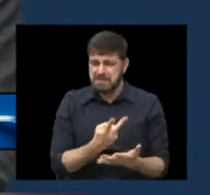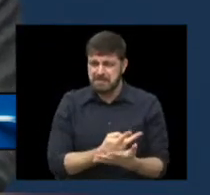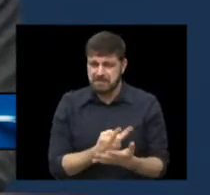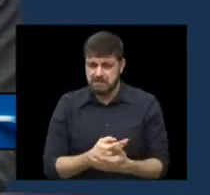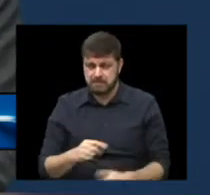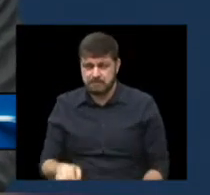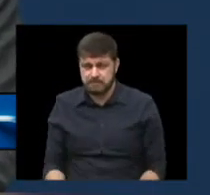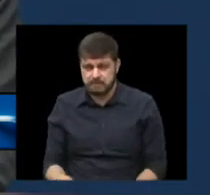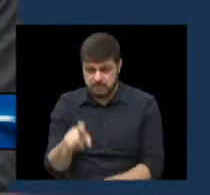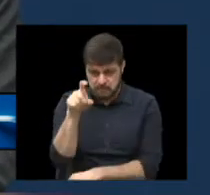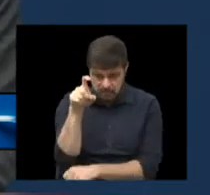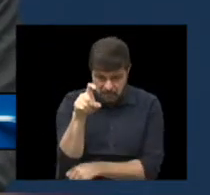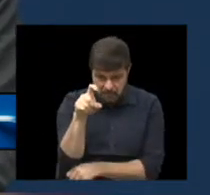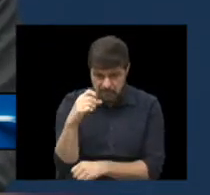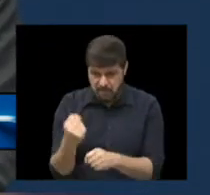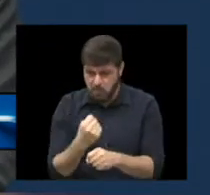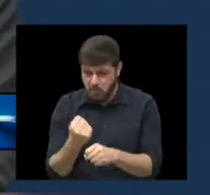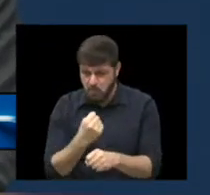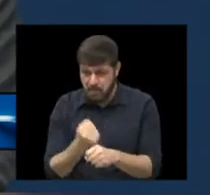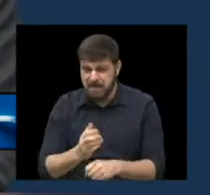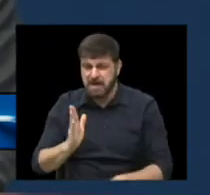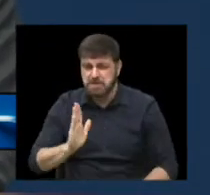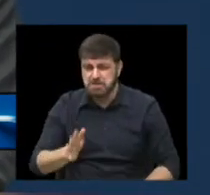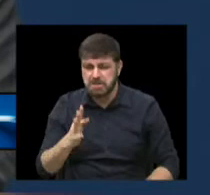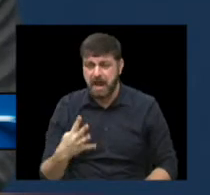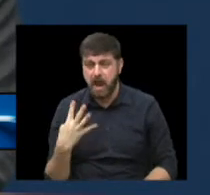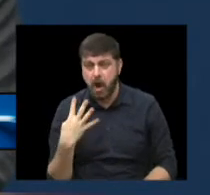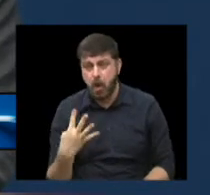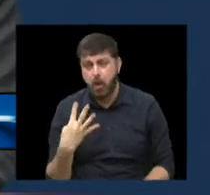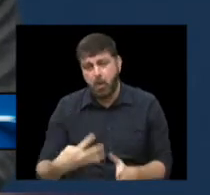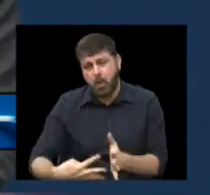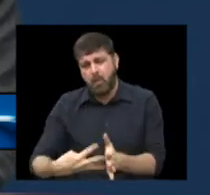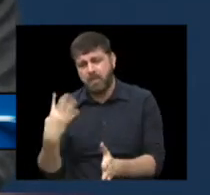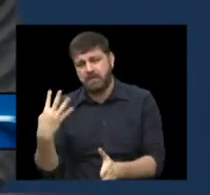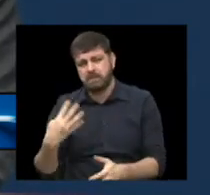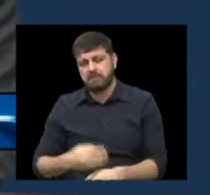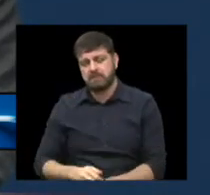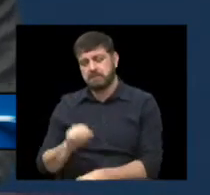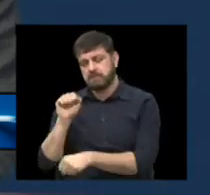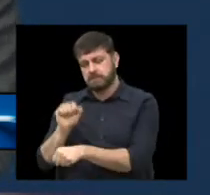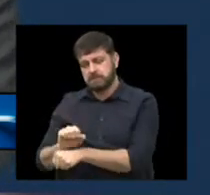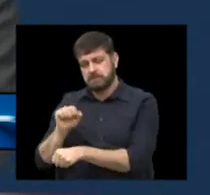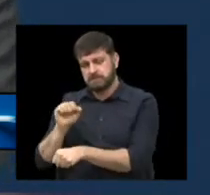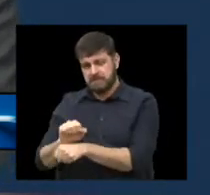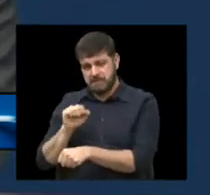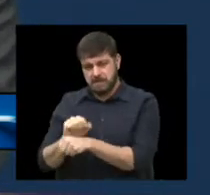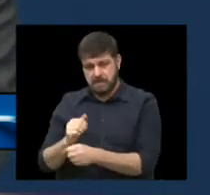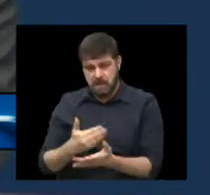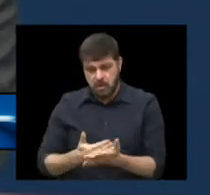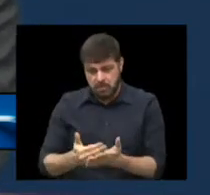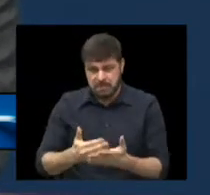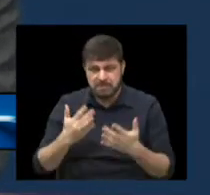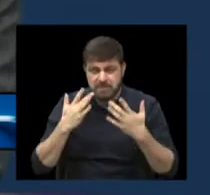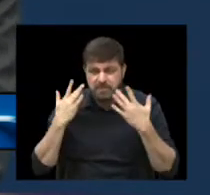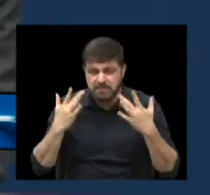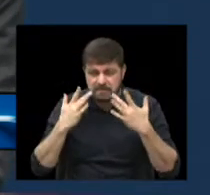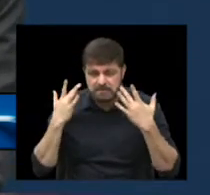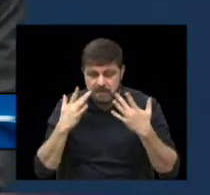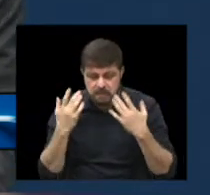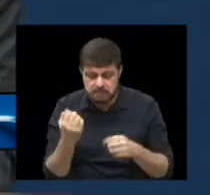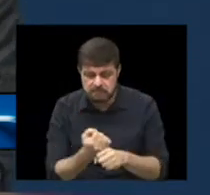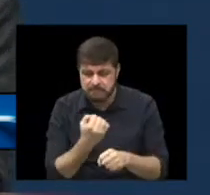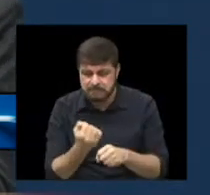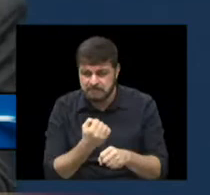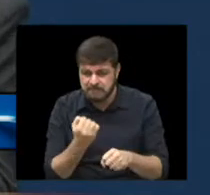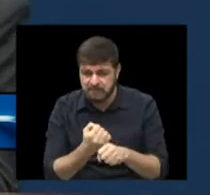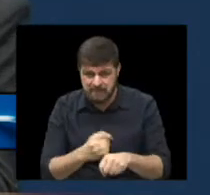foram por 4 vezes adiadas. O início da reforma no Teatro do Centro de Convivência, ele não